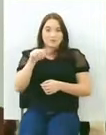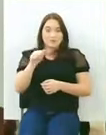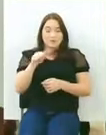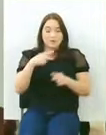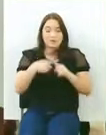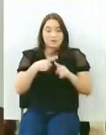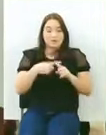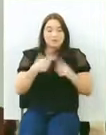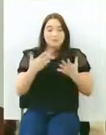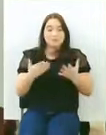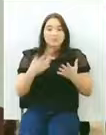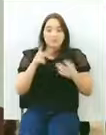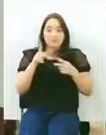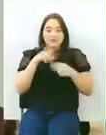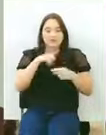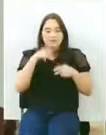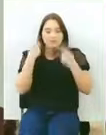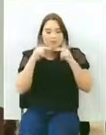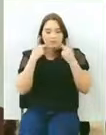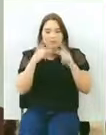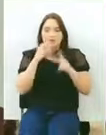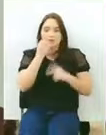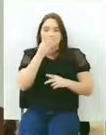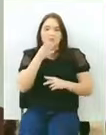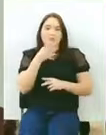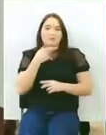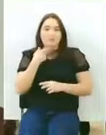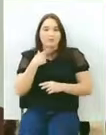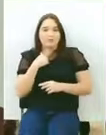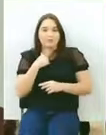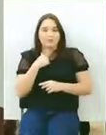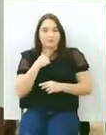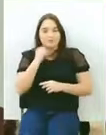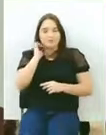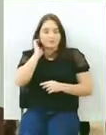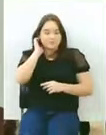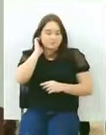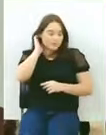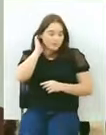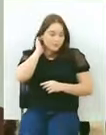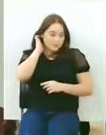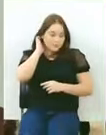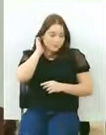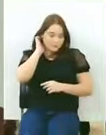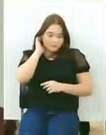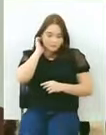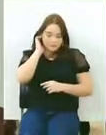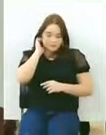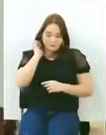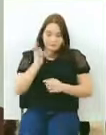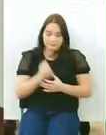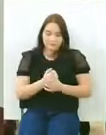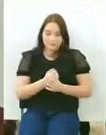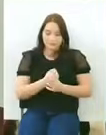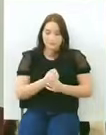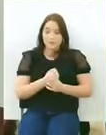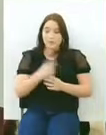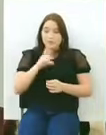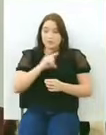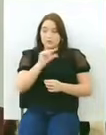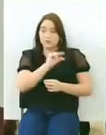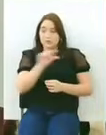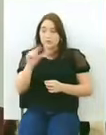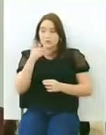porque devemos pastorear de boa vontade. A Bíblia, na linguagem de hoje, traz uma paráfrase muito simples